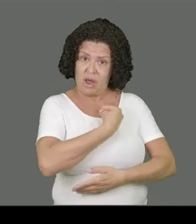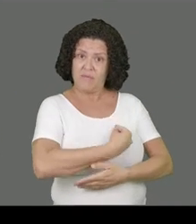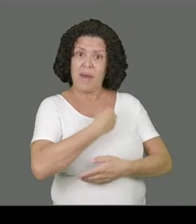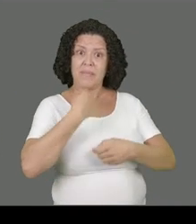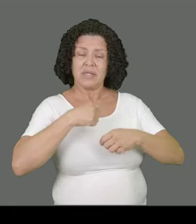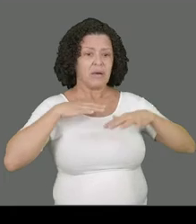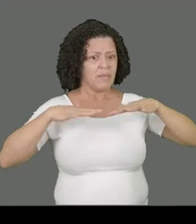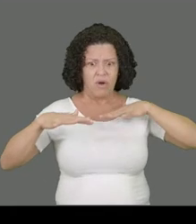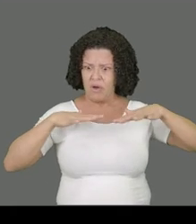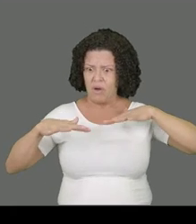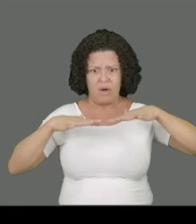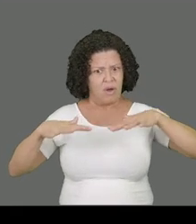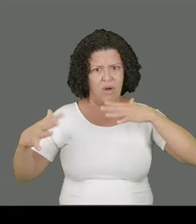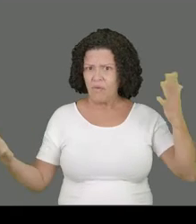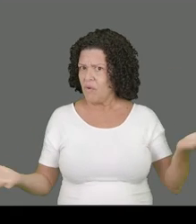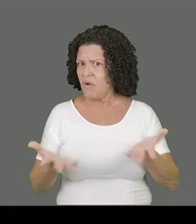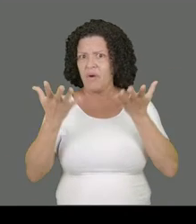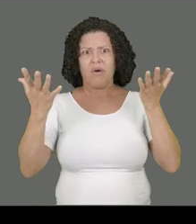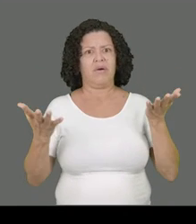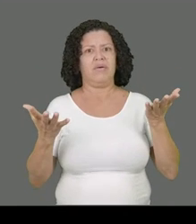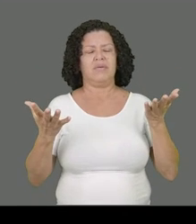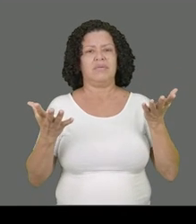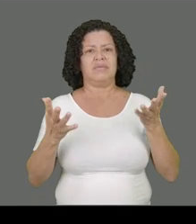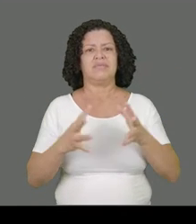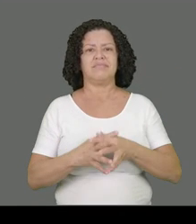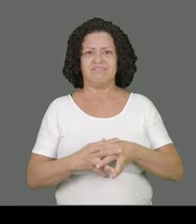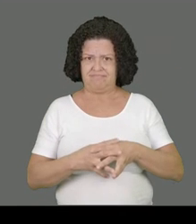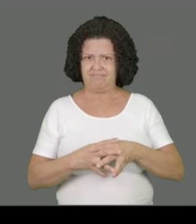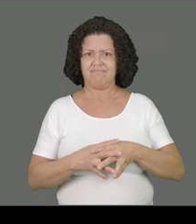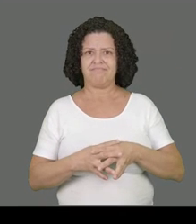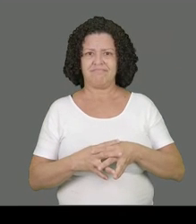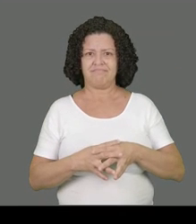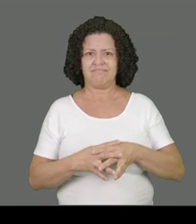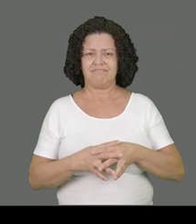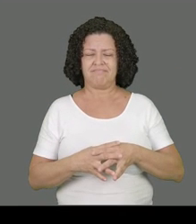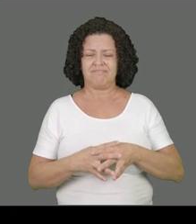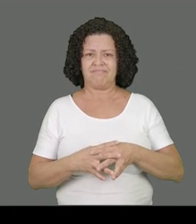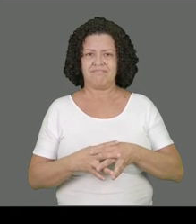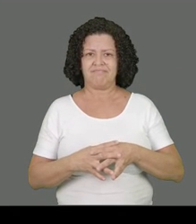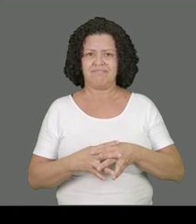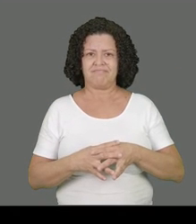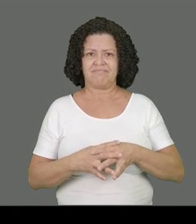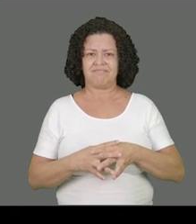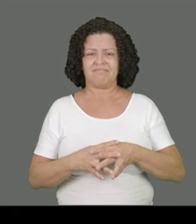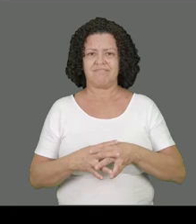na nossa vida, a gente precisa movimentar essas energias.